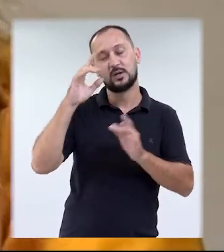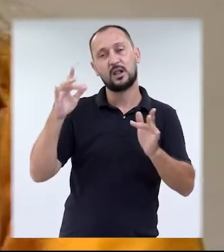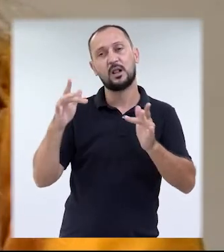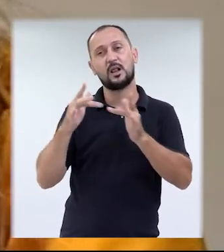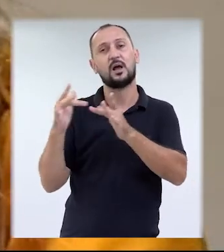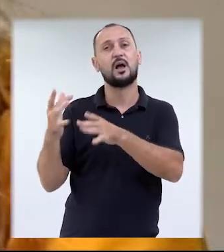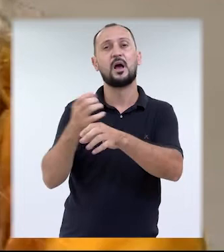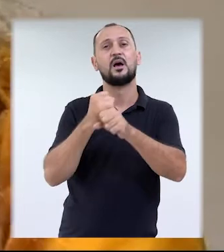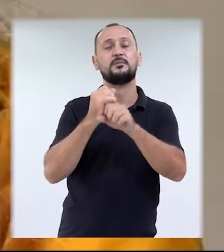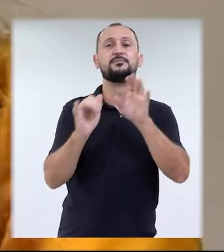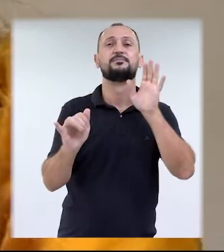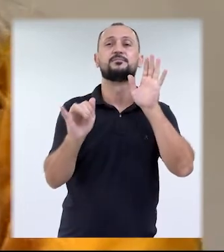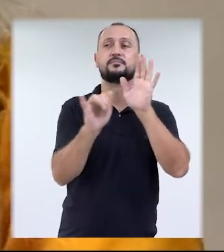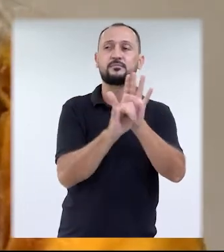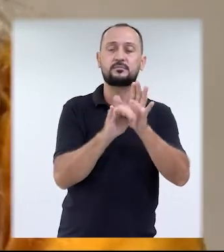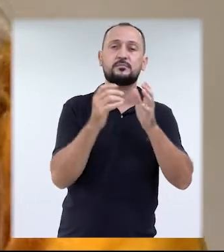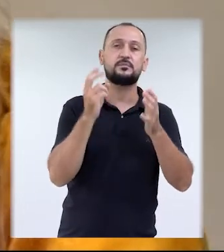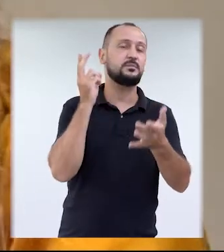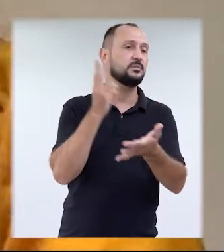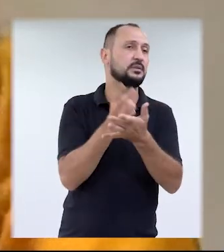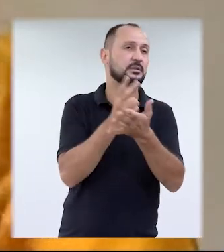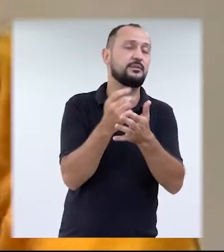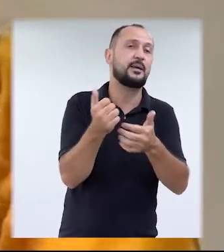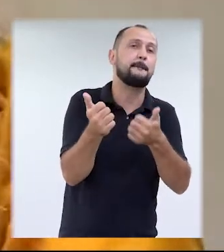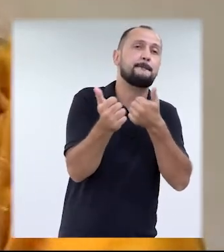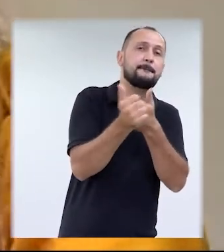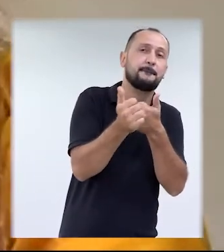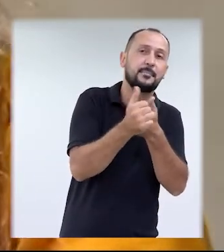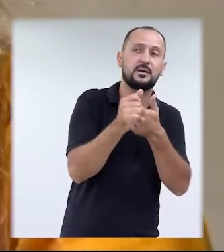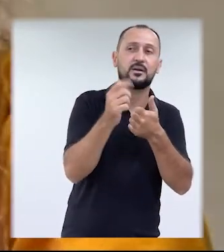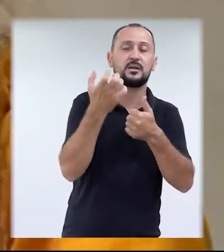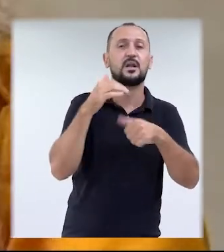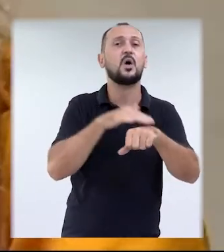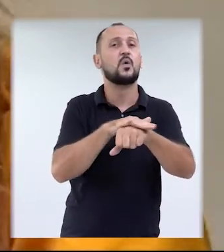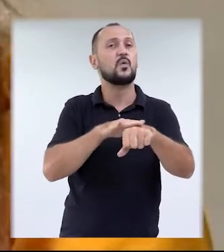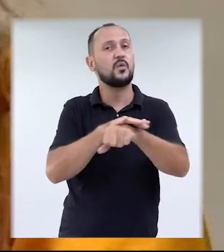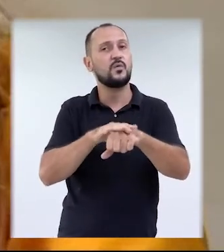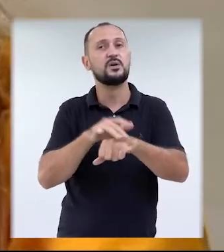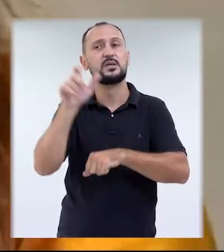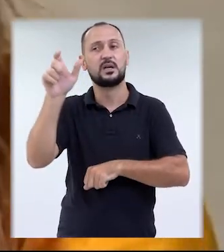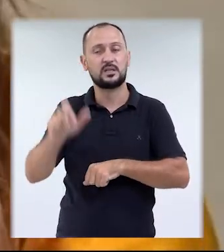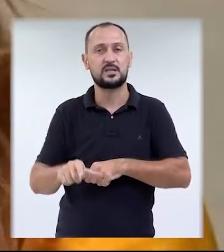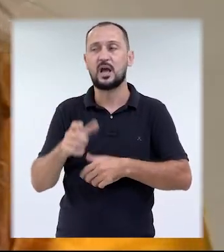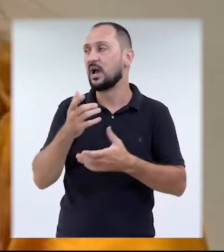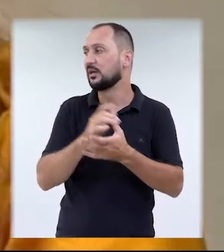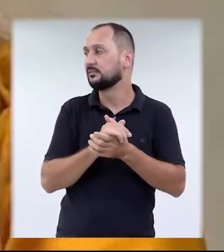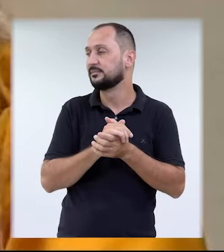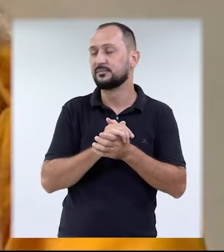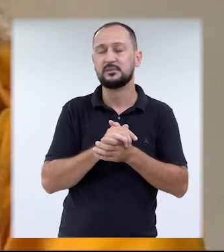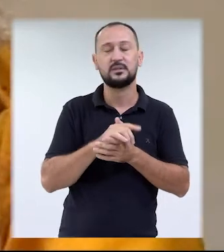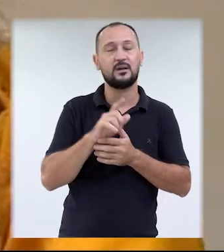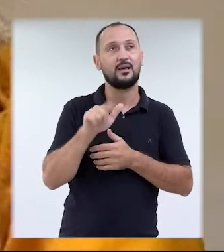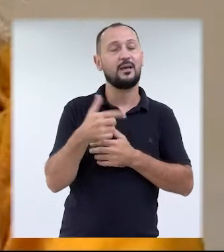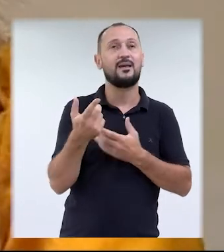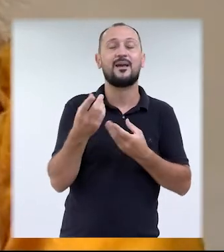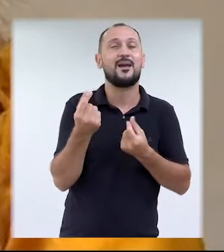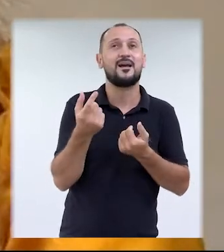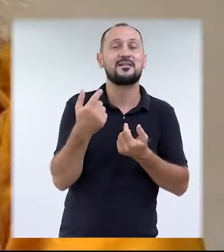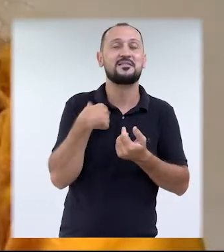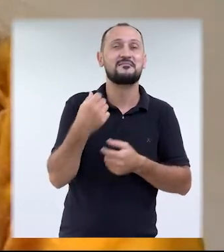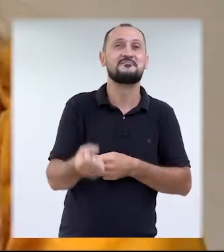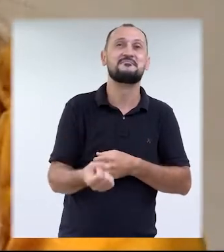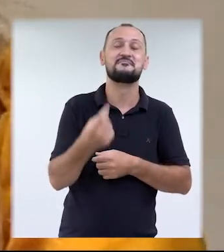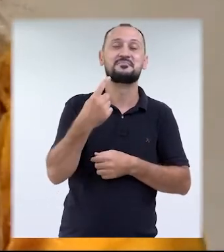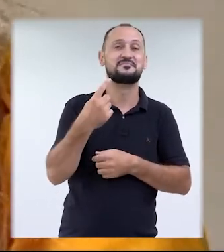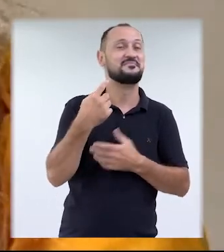se conectavam, elas se identificavam, elas se aproximavam, elas queriam falar do personagem. Então foi uma coisa que